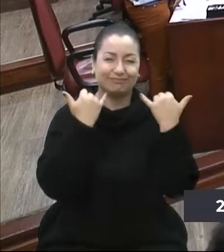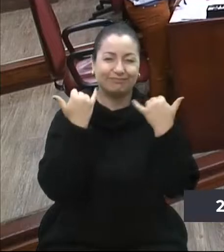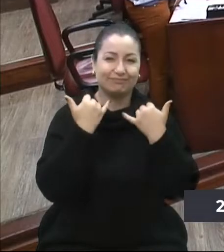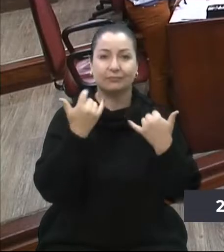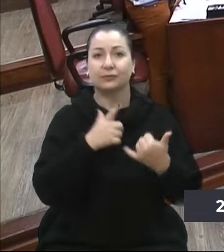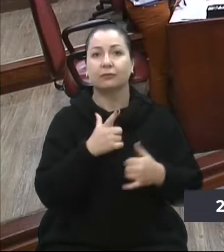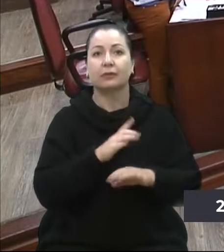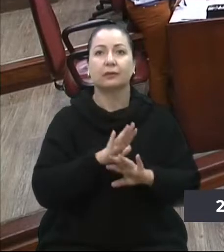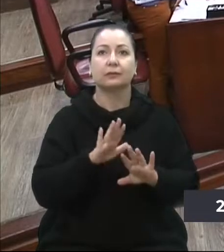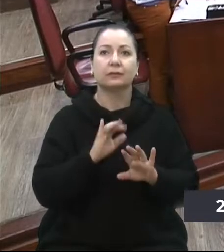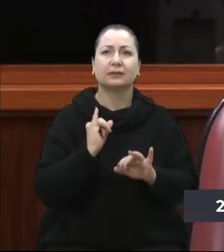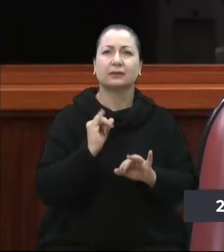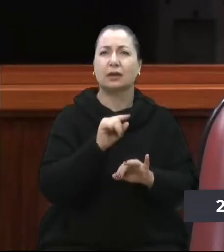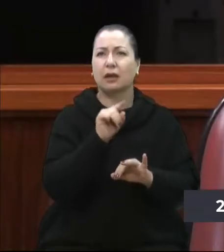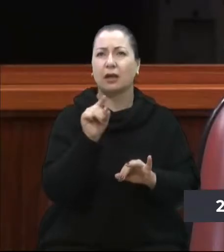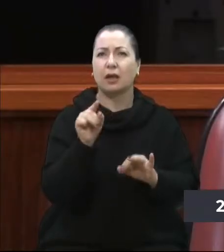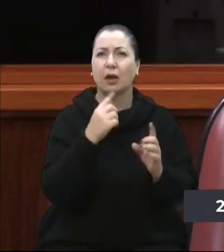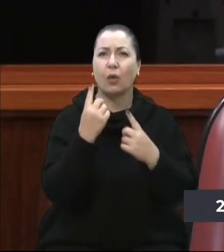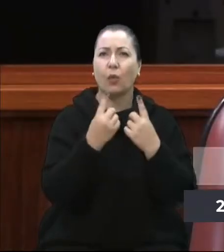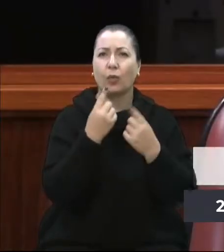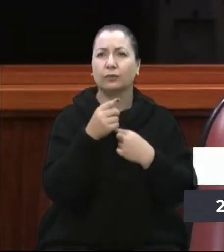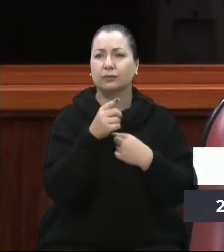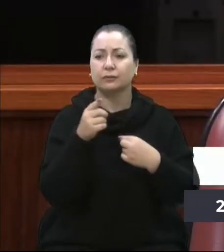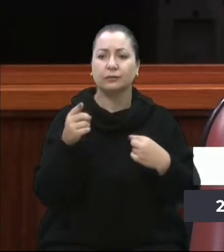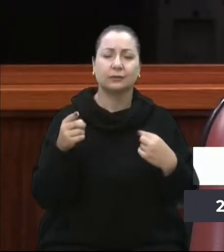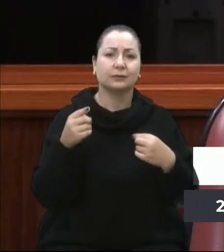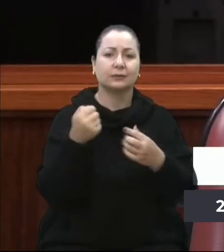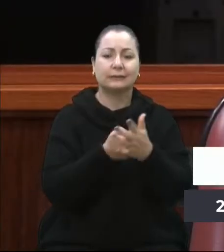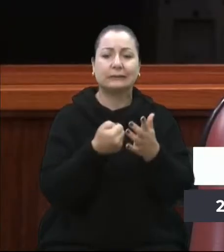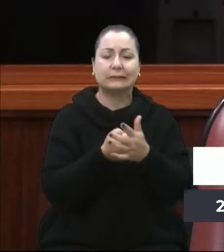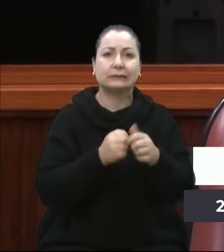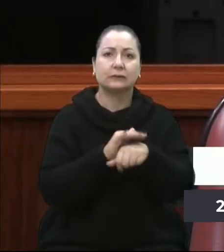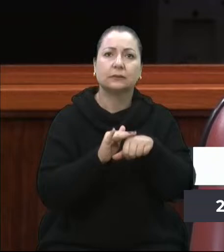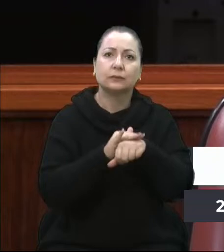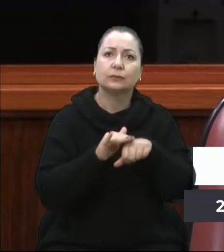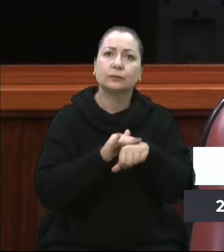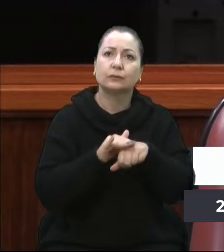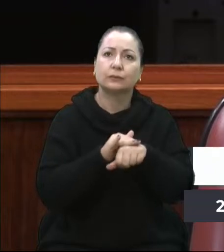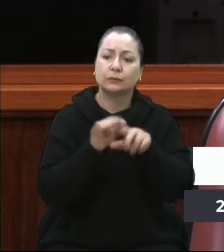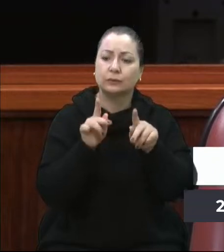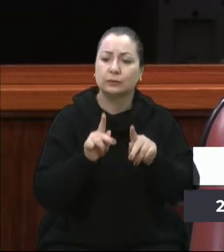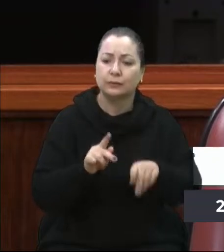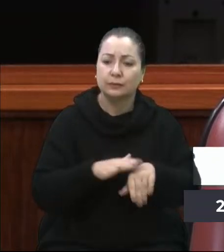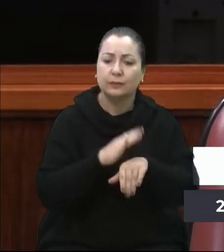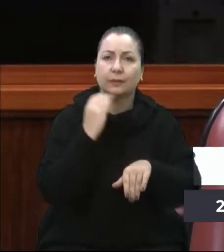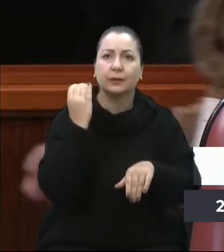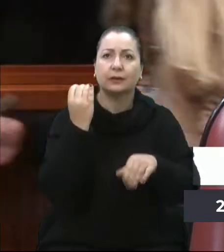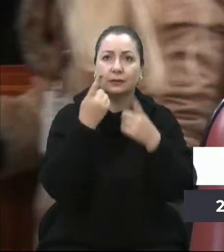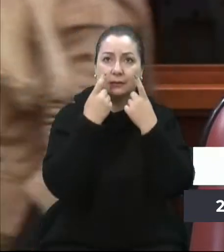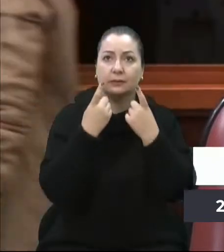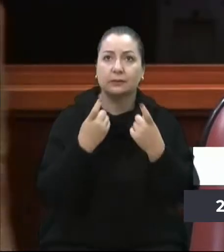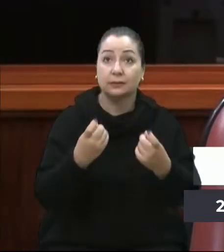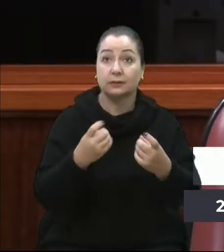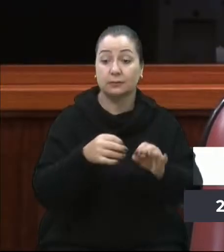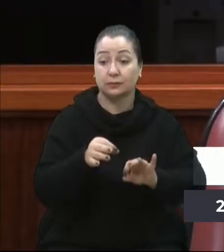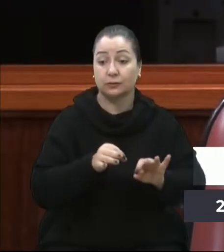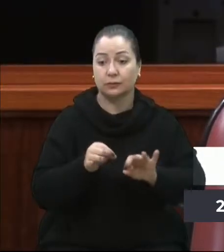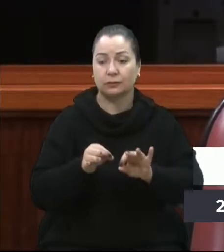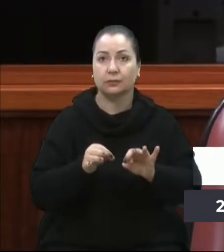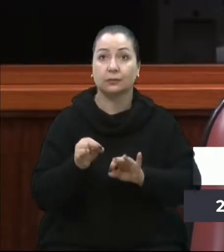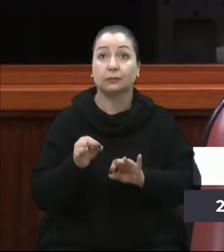vocês busca conversar com as pessoas mais interessadas nos projetos, o projeto que vai ser